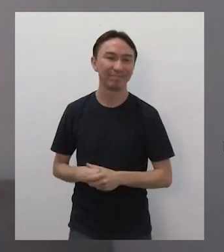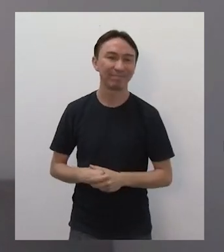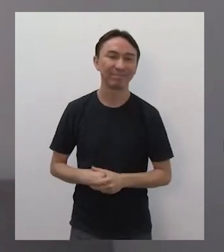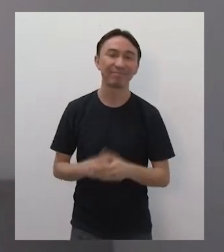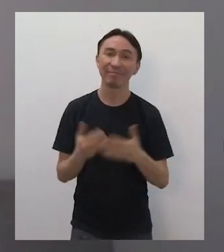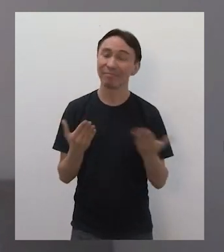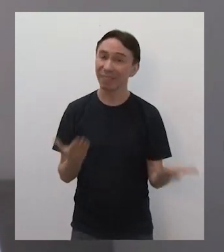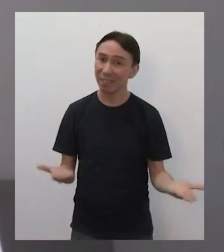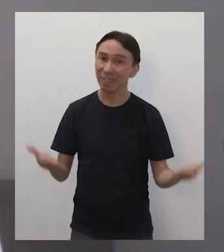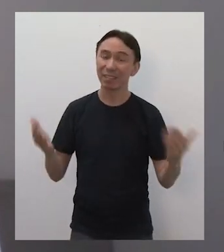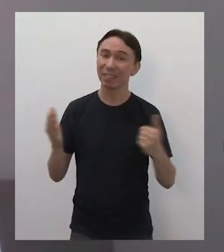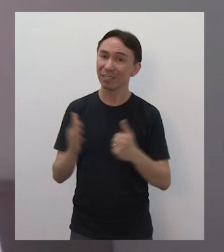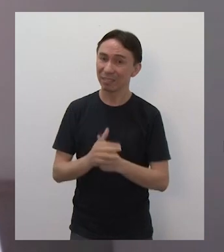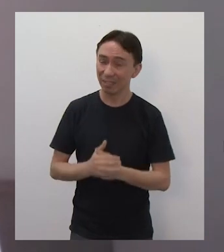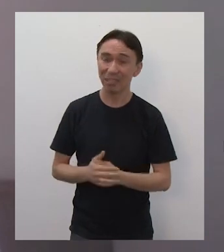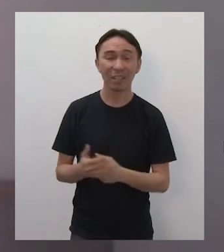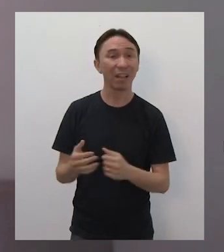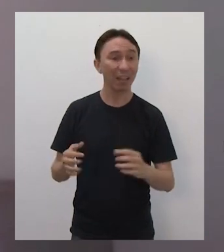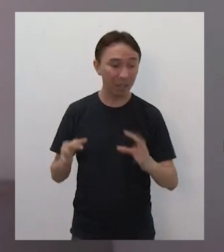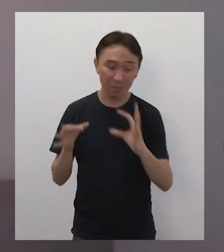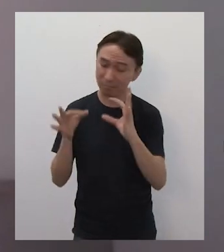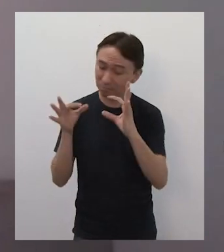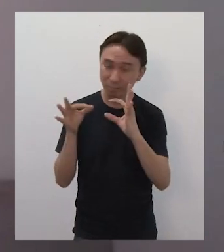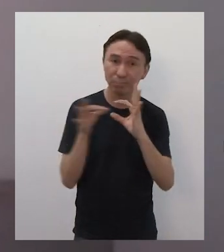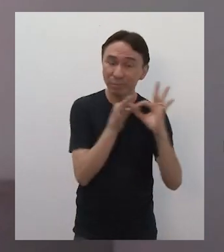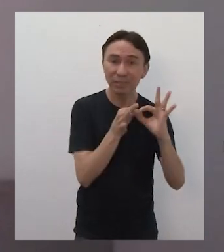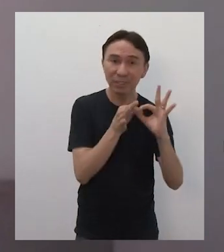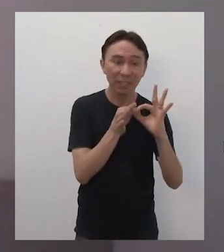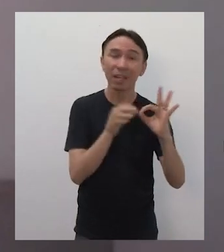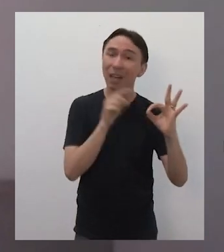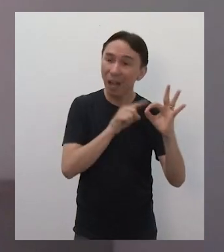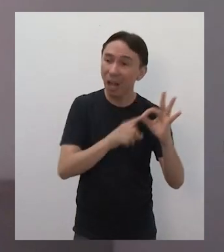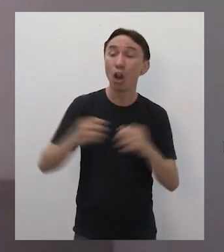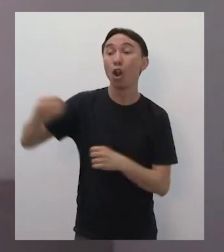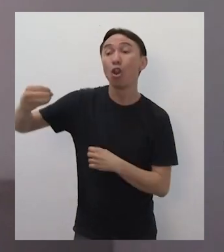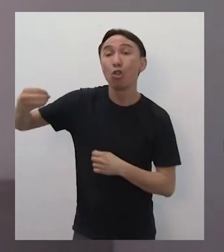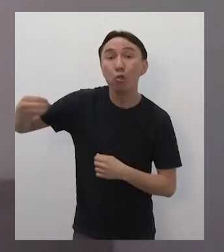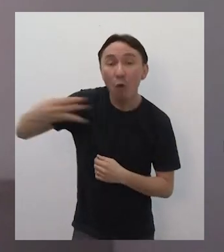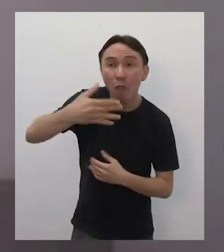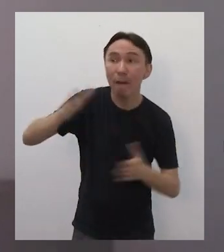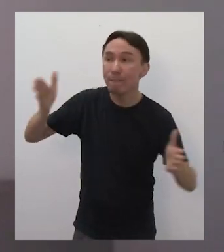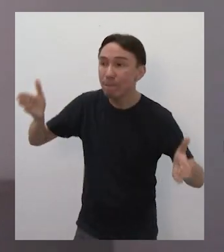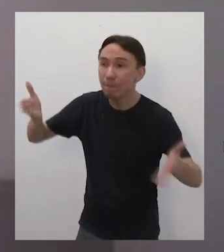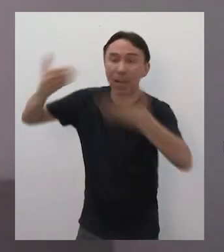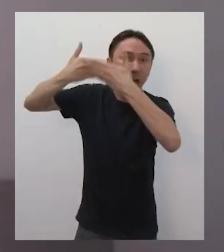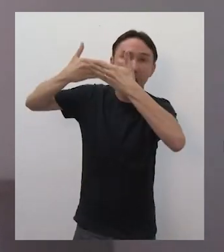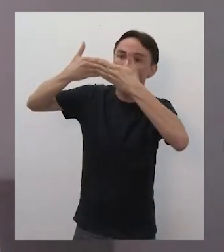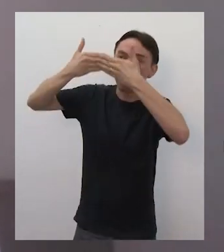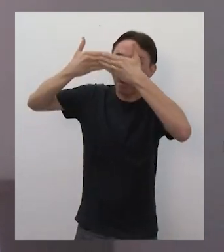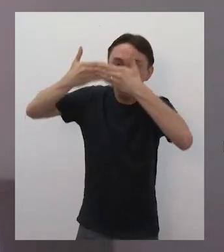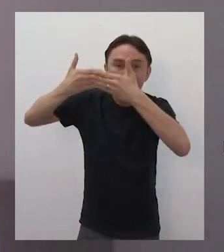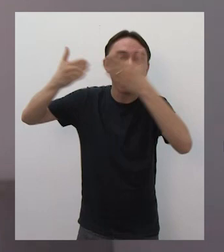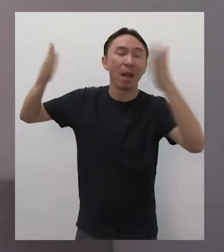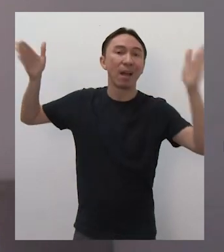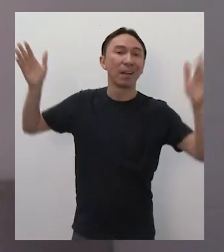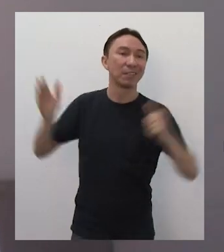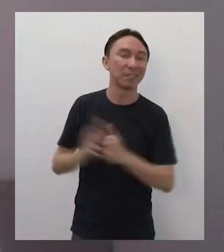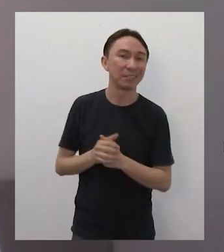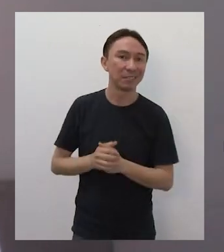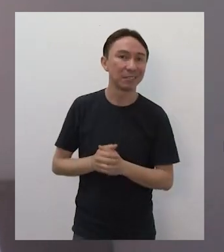muito relacionado, fortemente relacionado a abrir-se ao novo, a entender o outro, a entender como o outro se